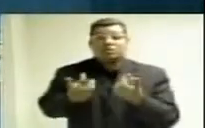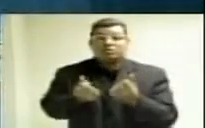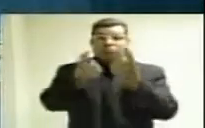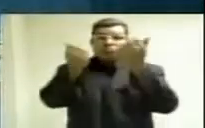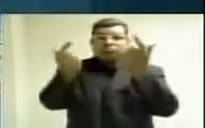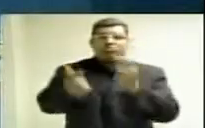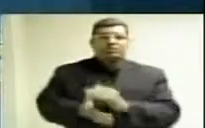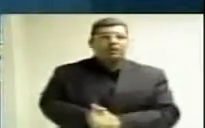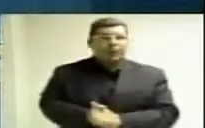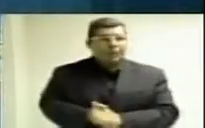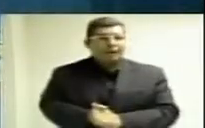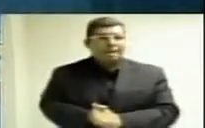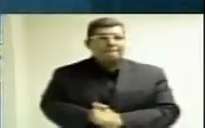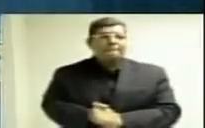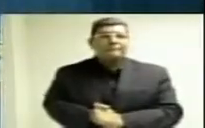dinheiro em cima de preso.